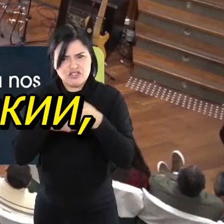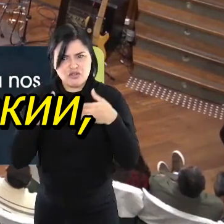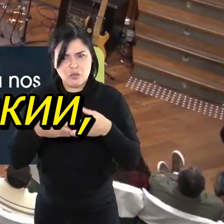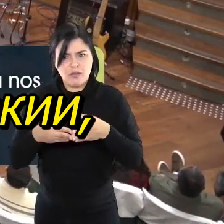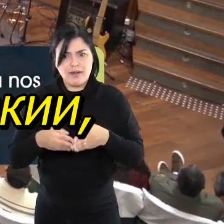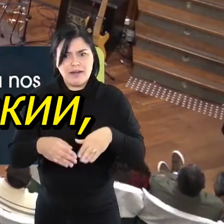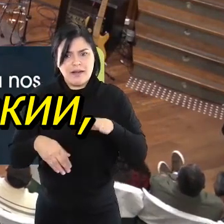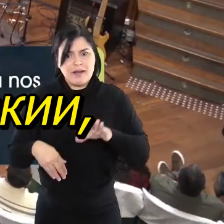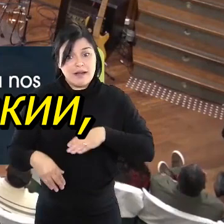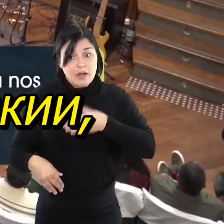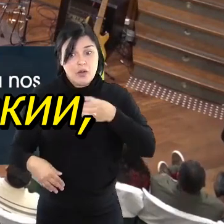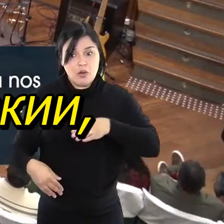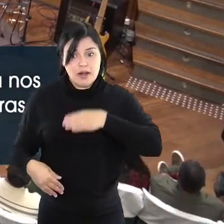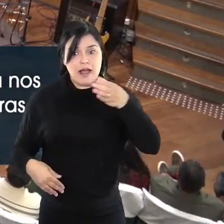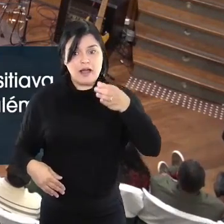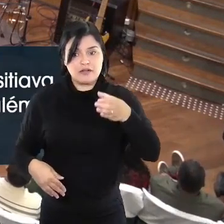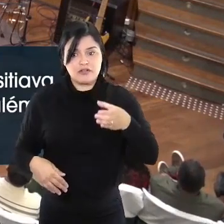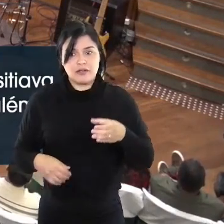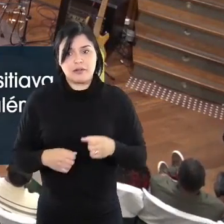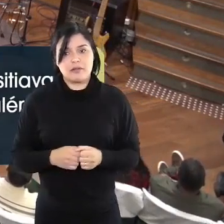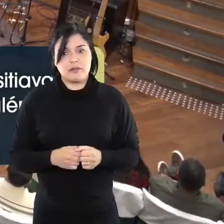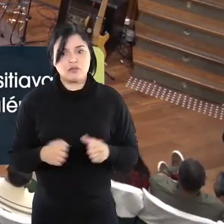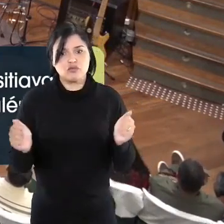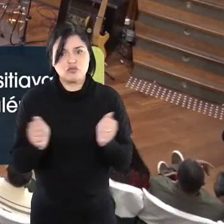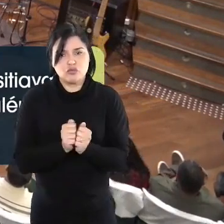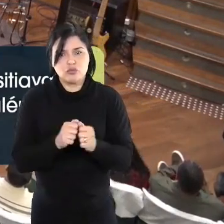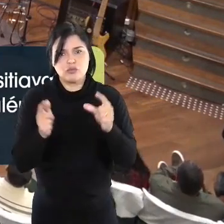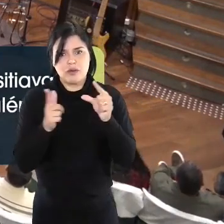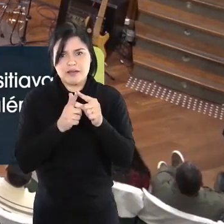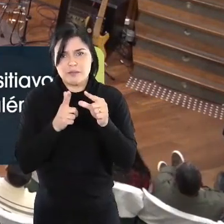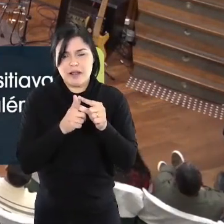Ezequias, rei de Judá. O braço